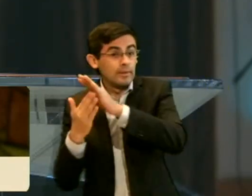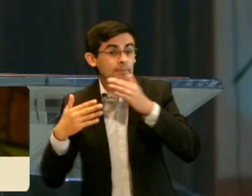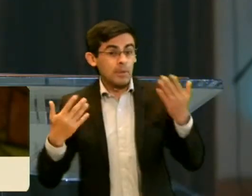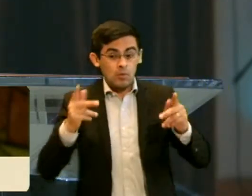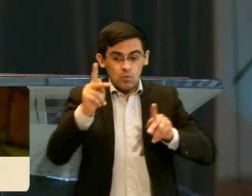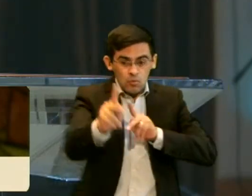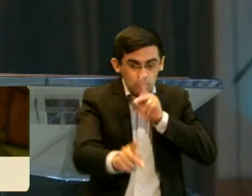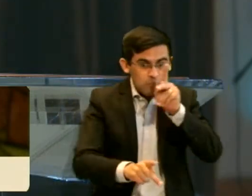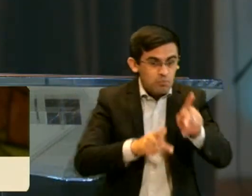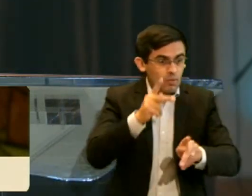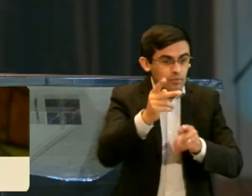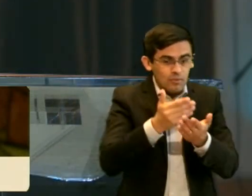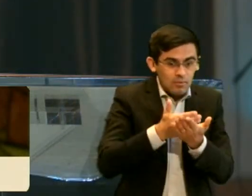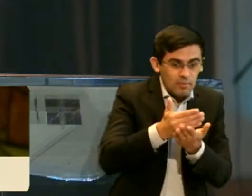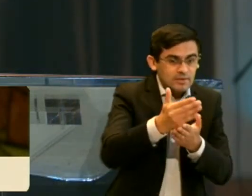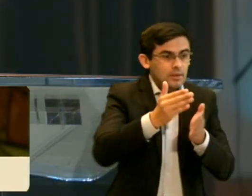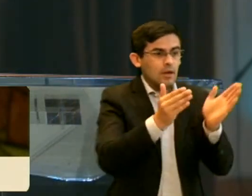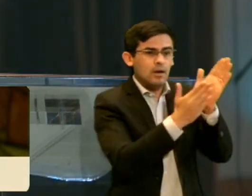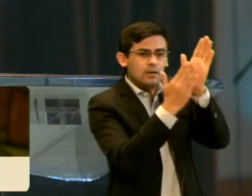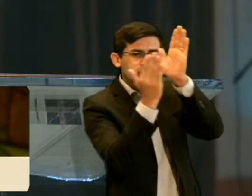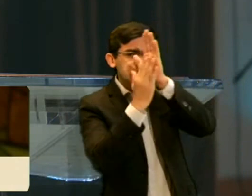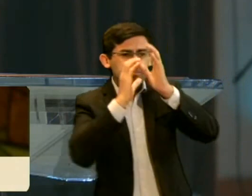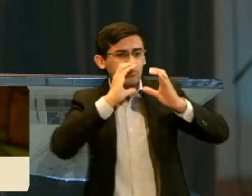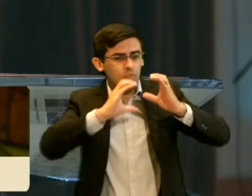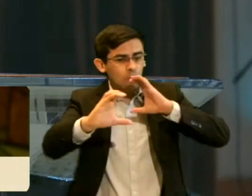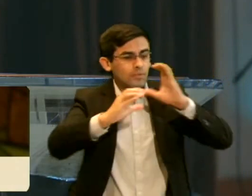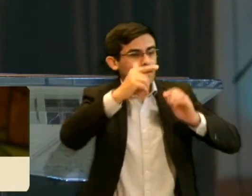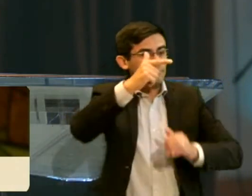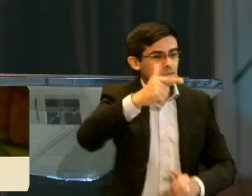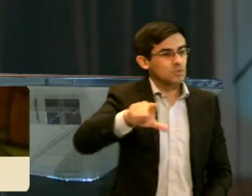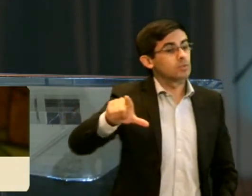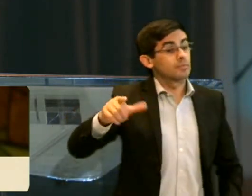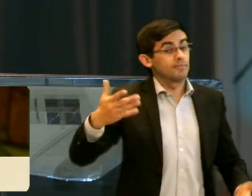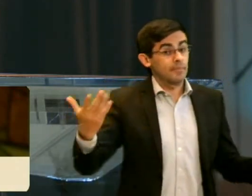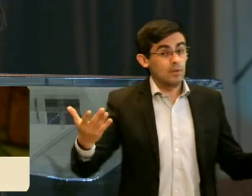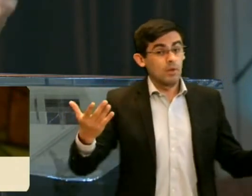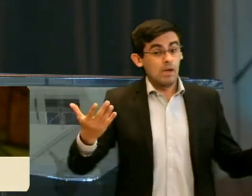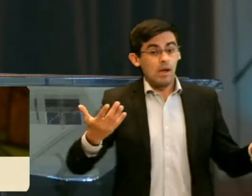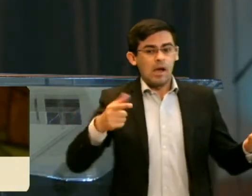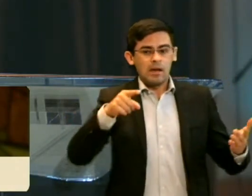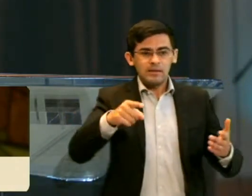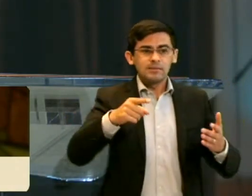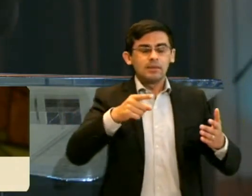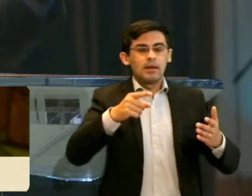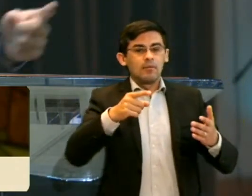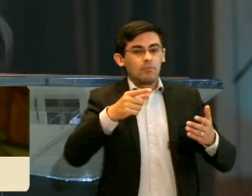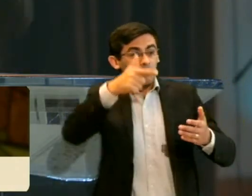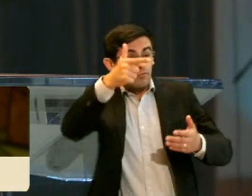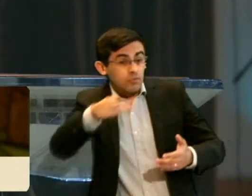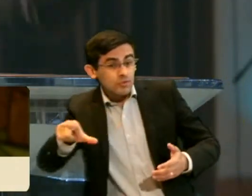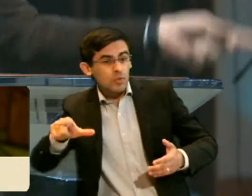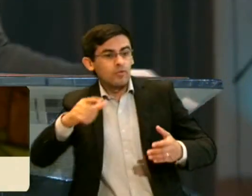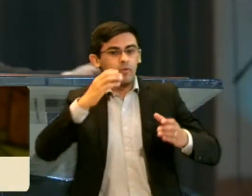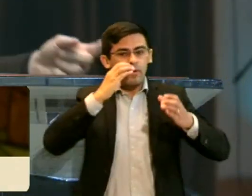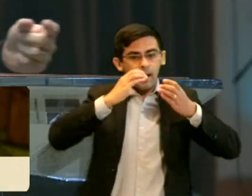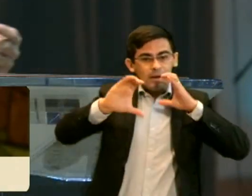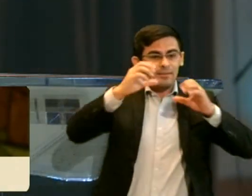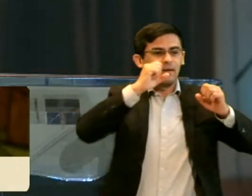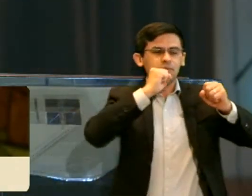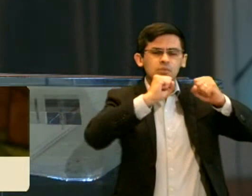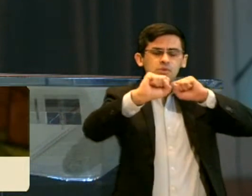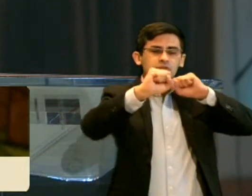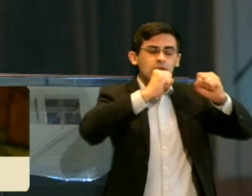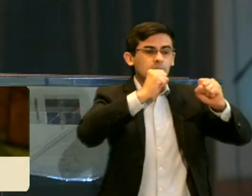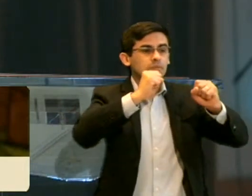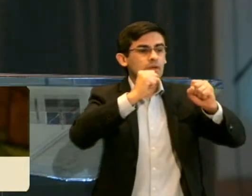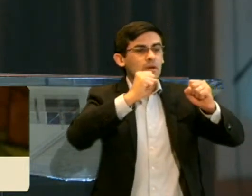a cantar. E aí o cântico novo aqui não é uma composição nova, eles voltam a cantar os salmos.